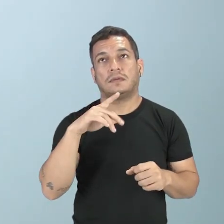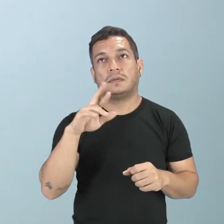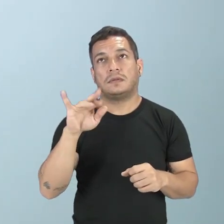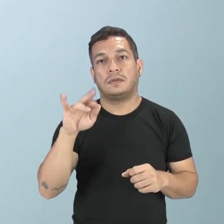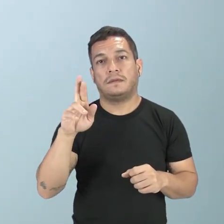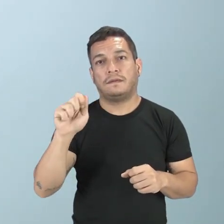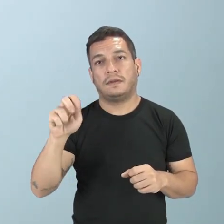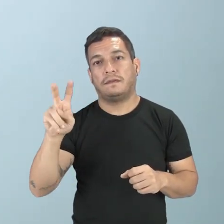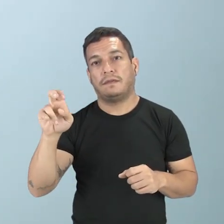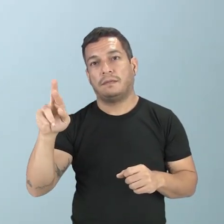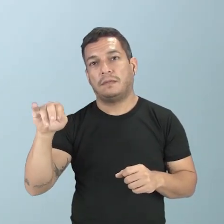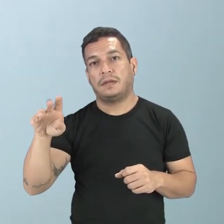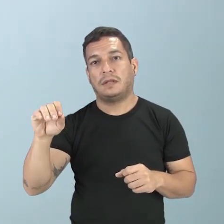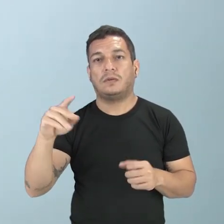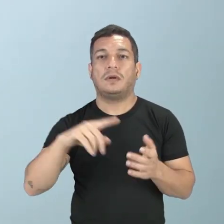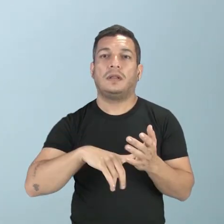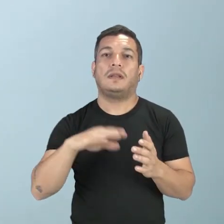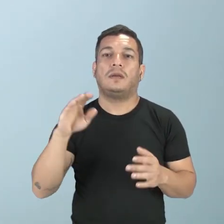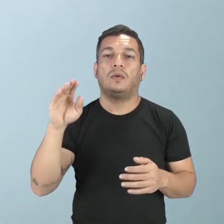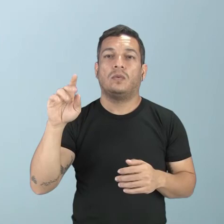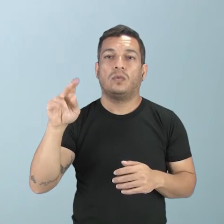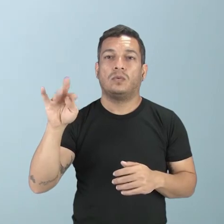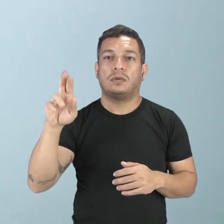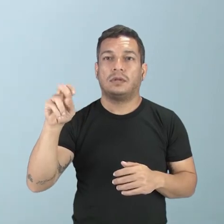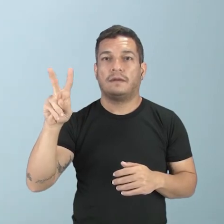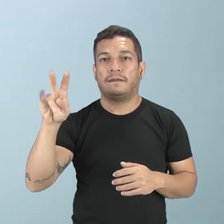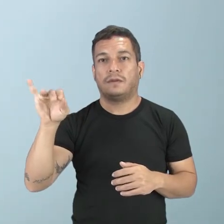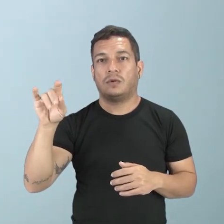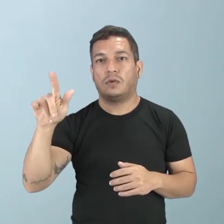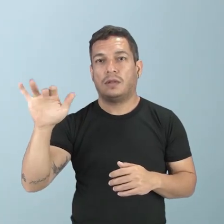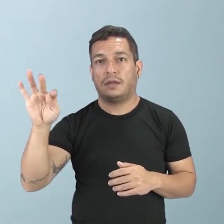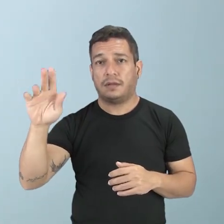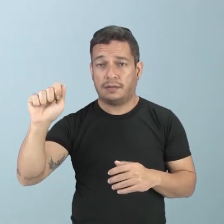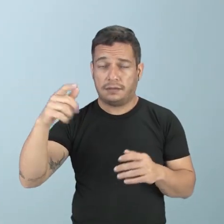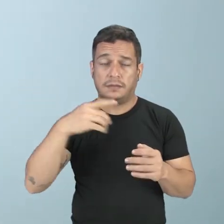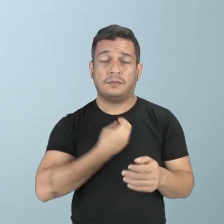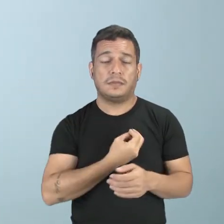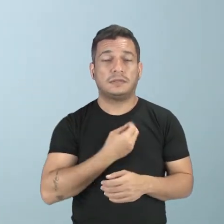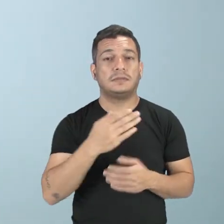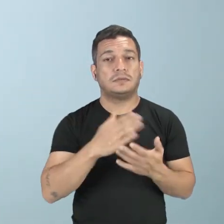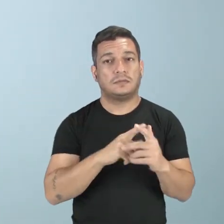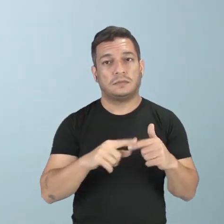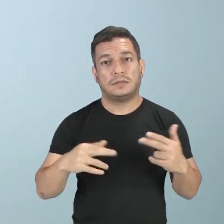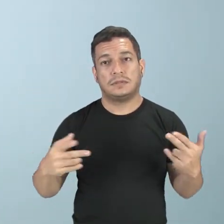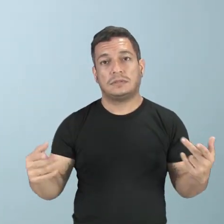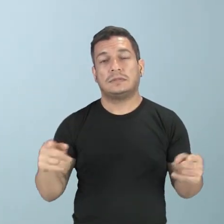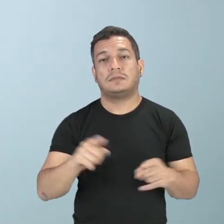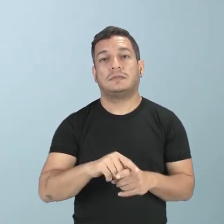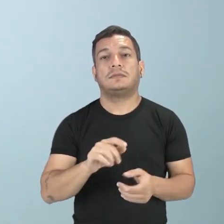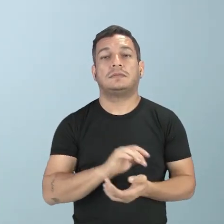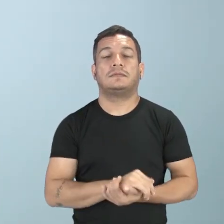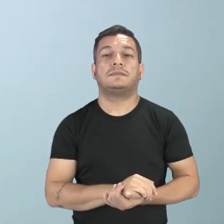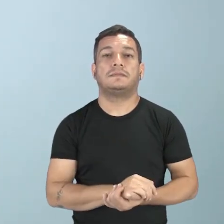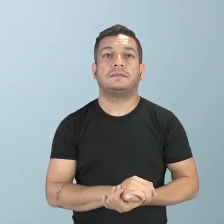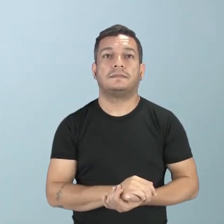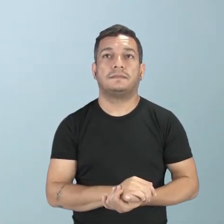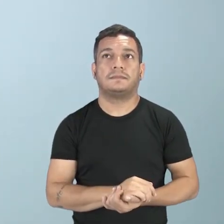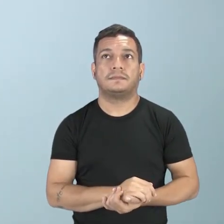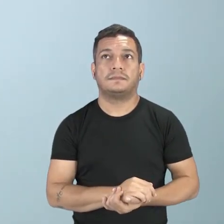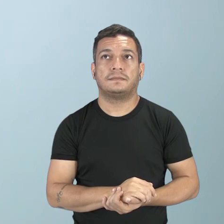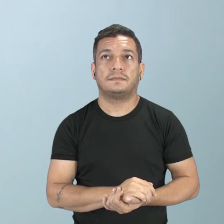o ultravioleta. Basicamente, a gente tratou hoje dessas frequências mais fortes que estão presentes em alguns materiais não estáveis, tá